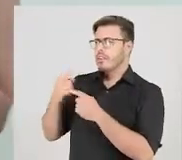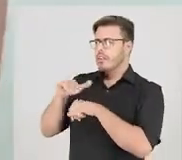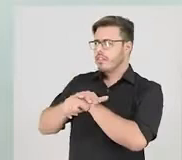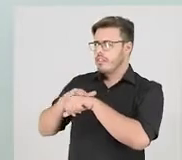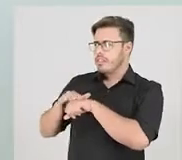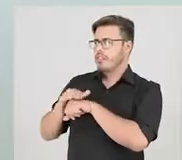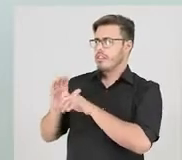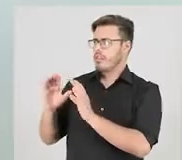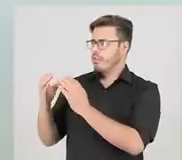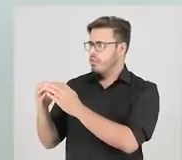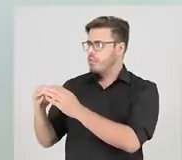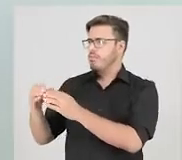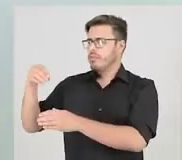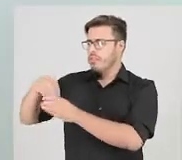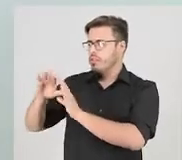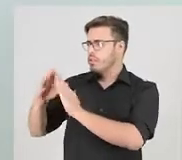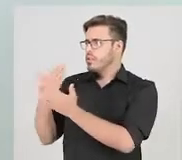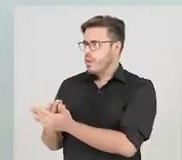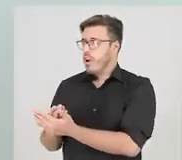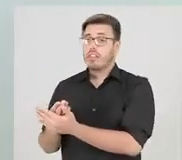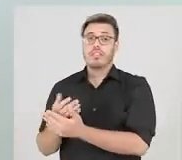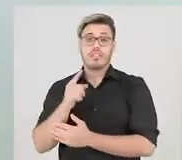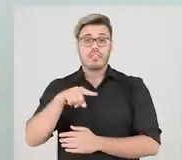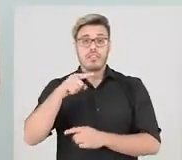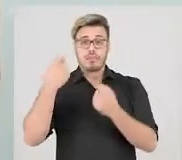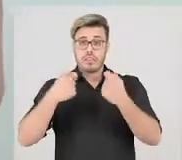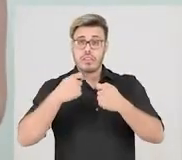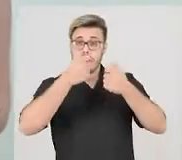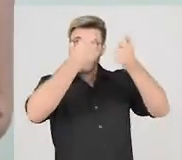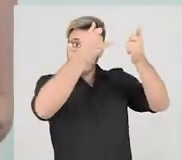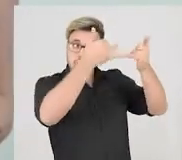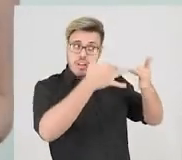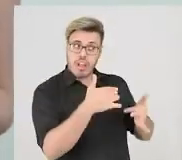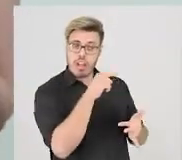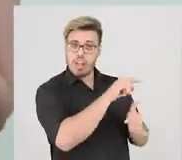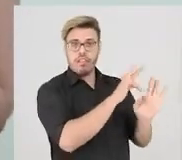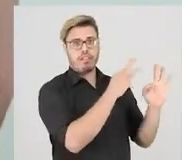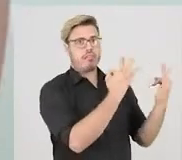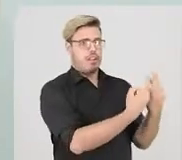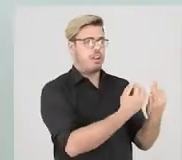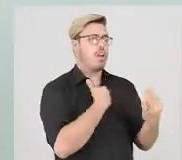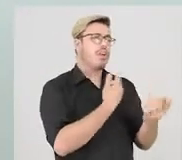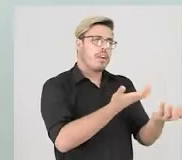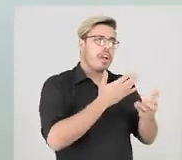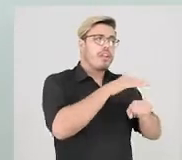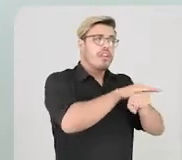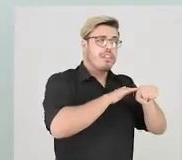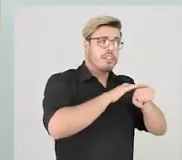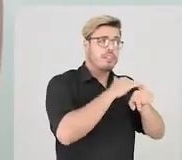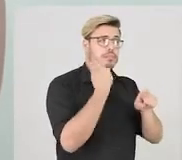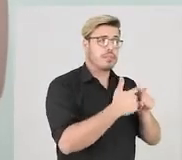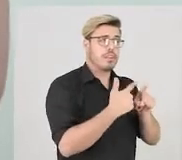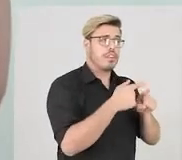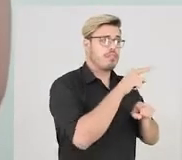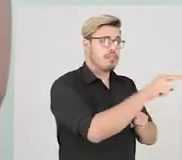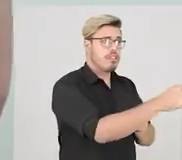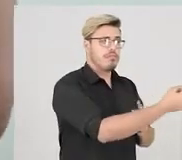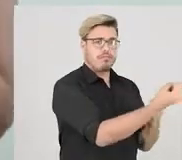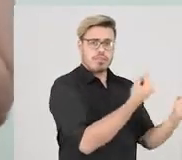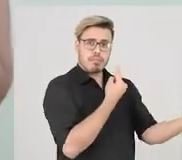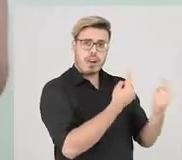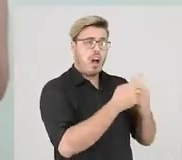mãe, eu quero conversar com vocês porque as informações que vocês vão nos dar vão fazer parte do plano do seu